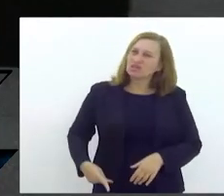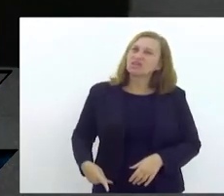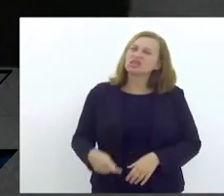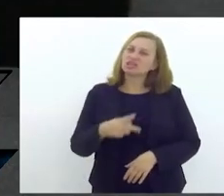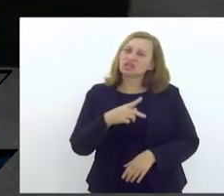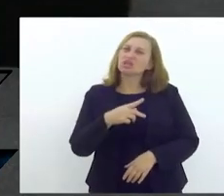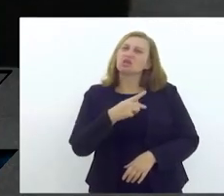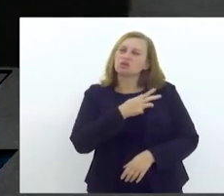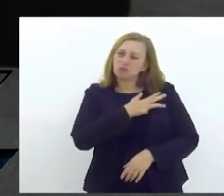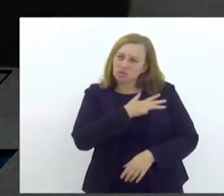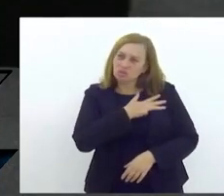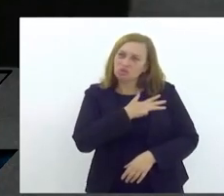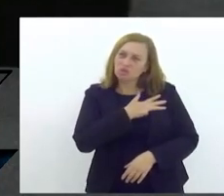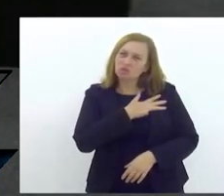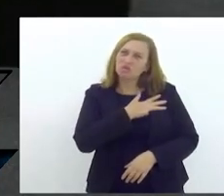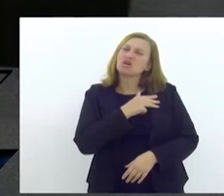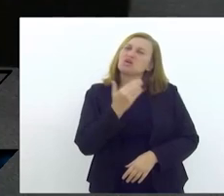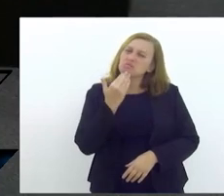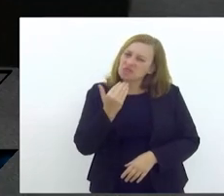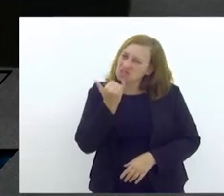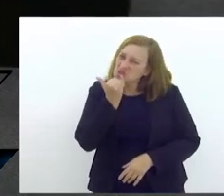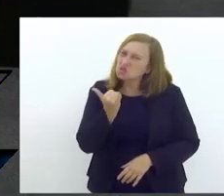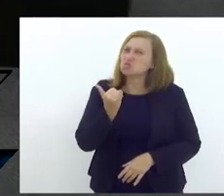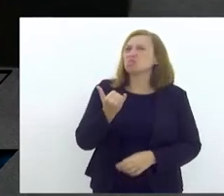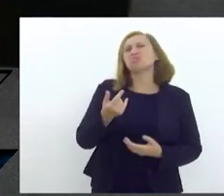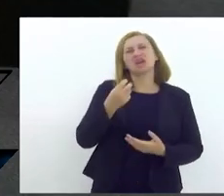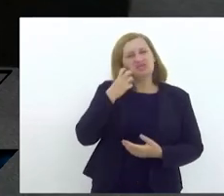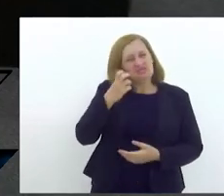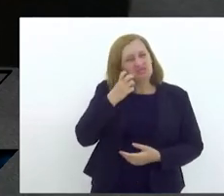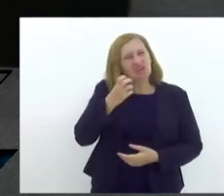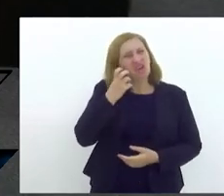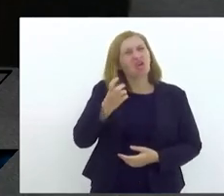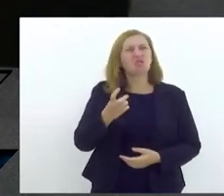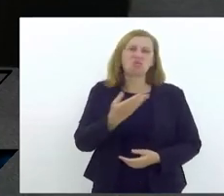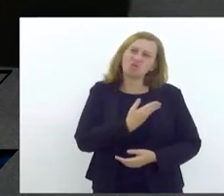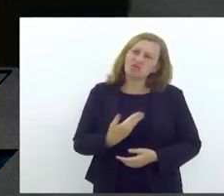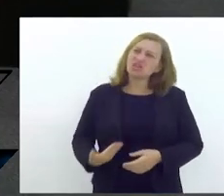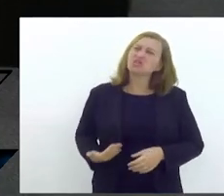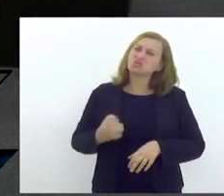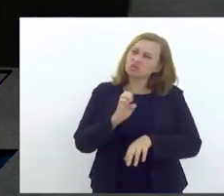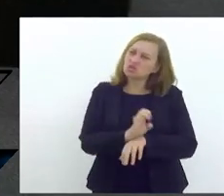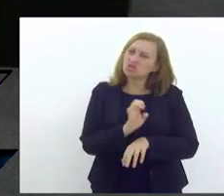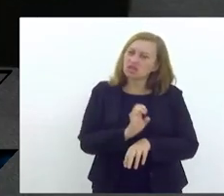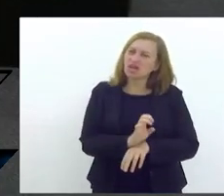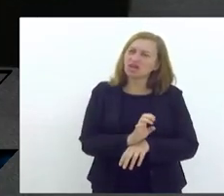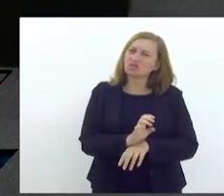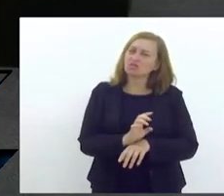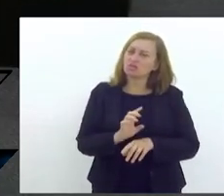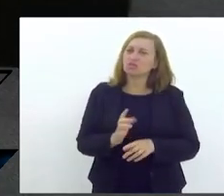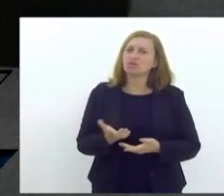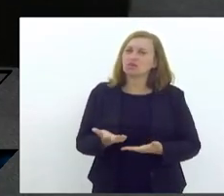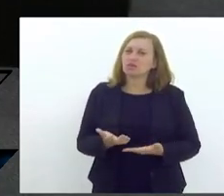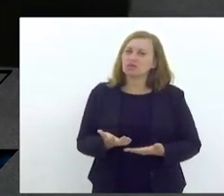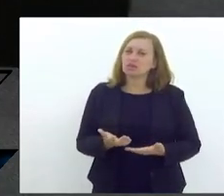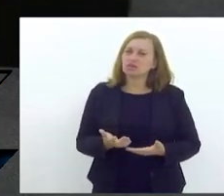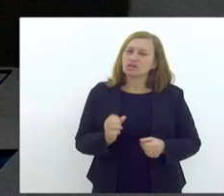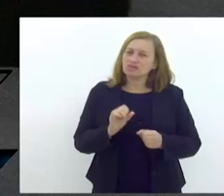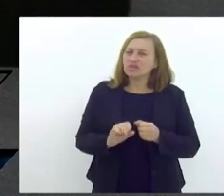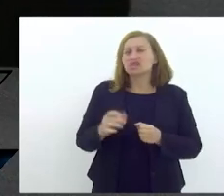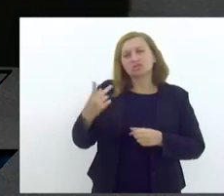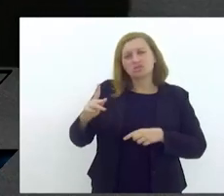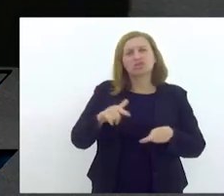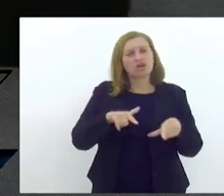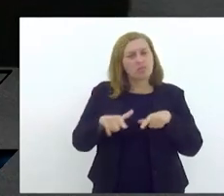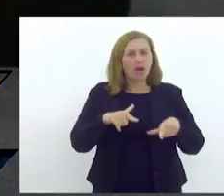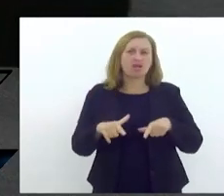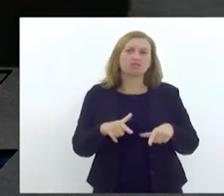retratasse no mínimo pedisse desculpas porque um governador do Estado não precisa ser tratado dessa maneira é evidente